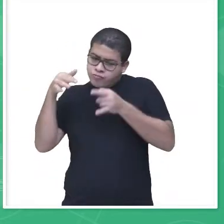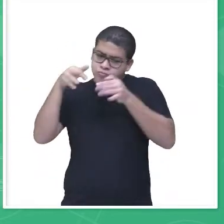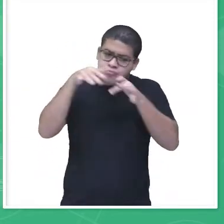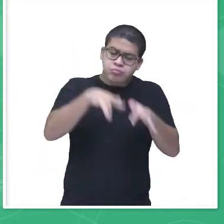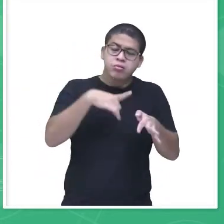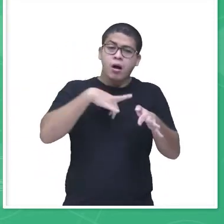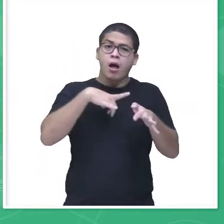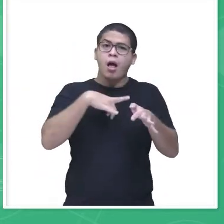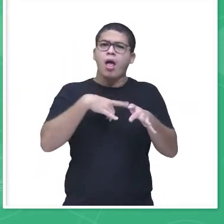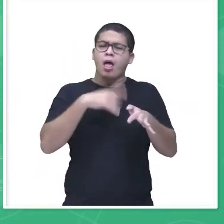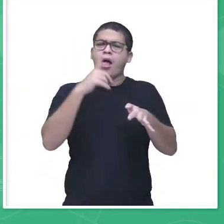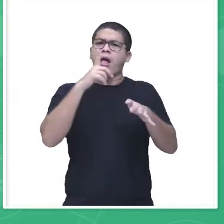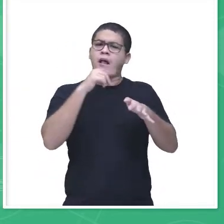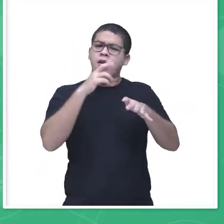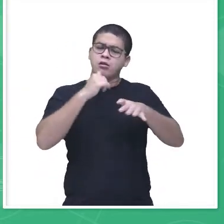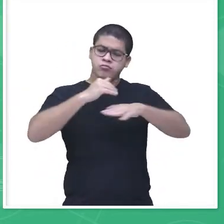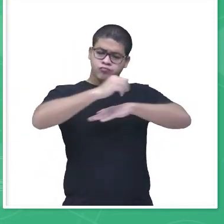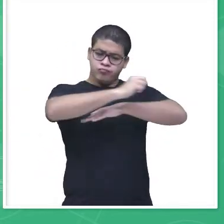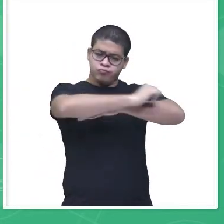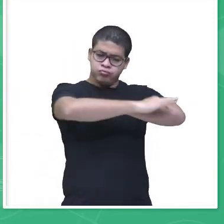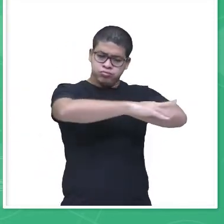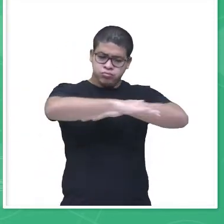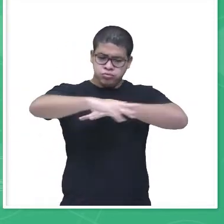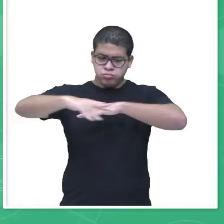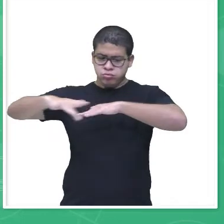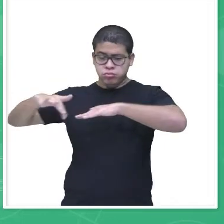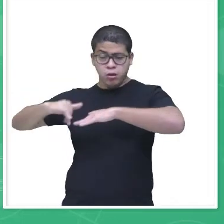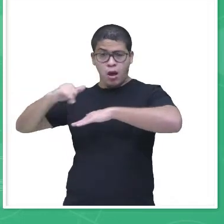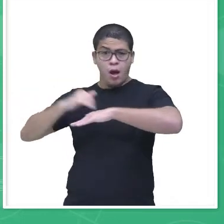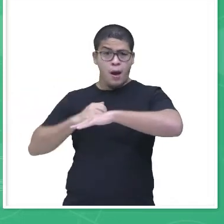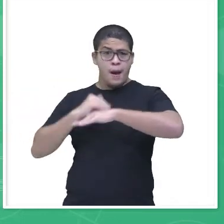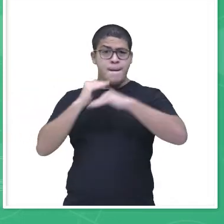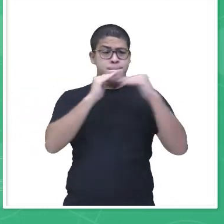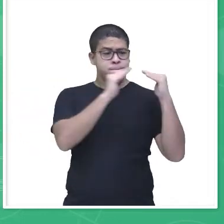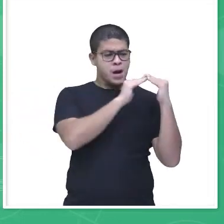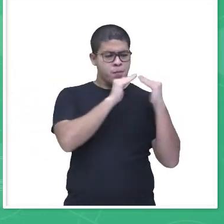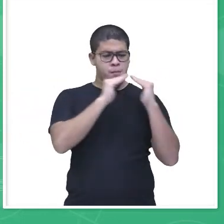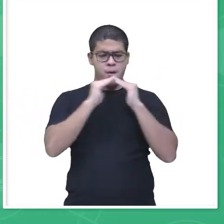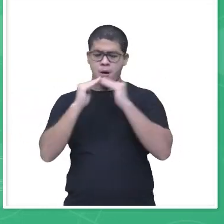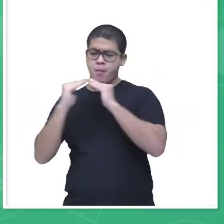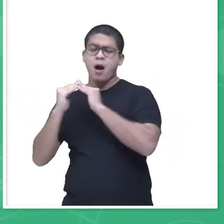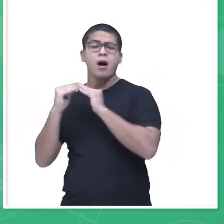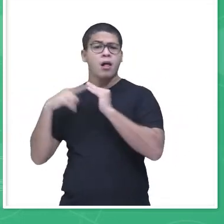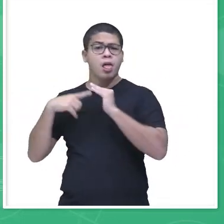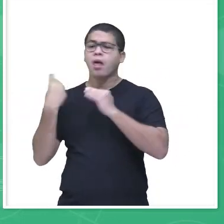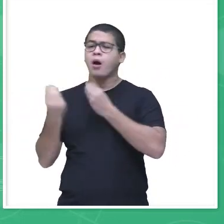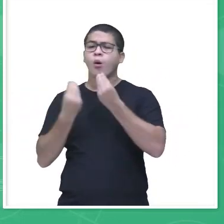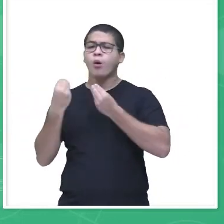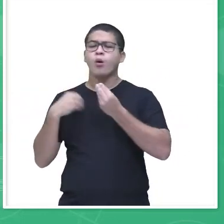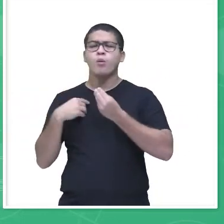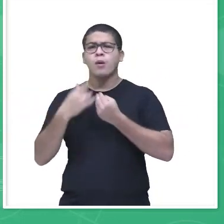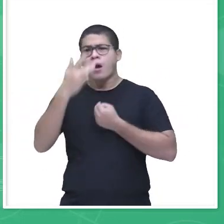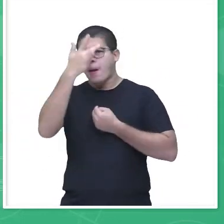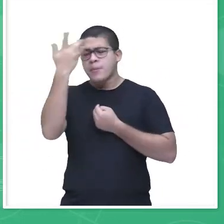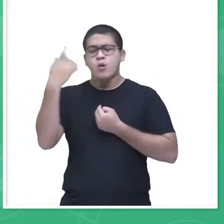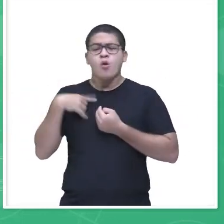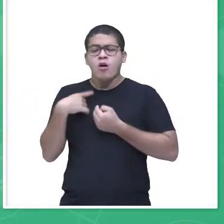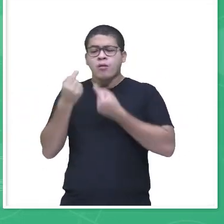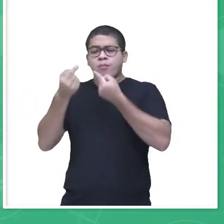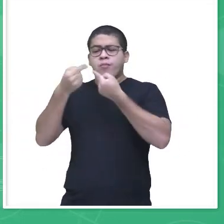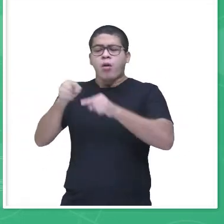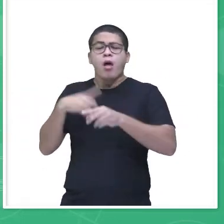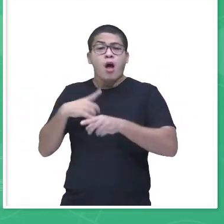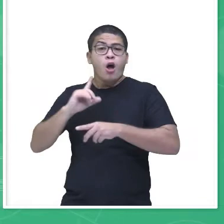rios, no leito dos rios, nas margens, vai causando a poluição desses lugares que são